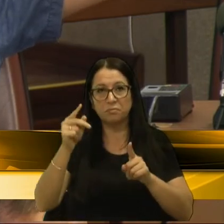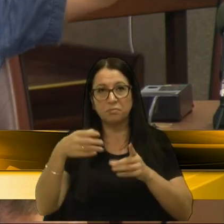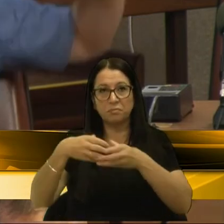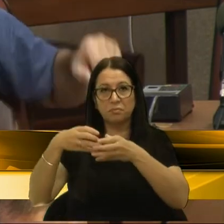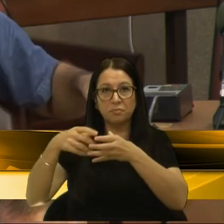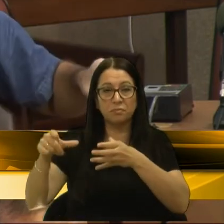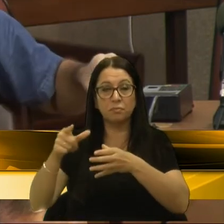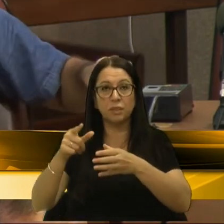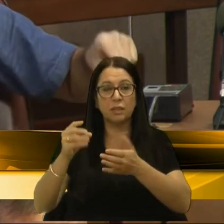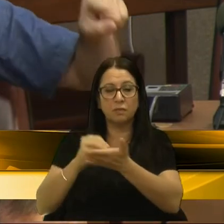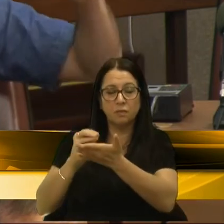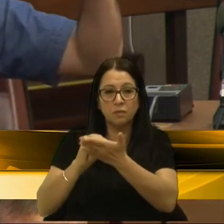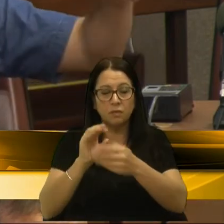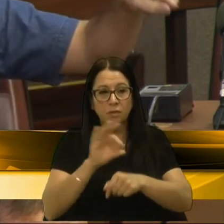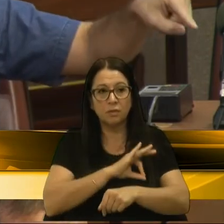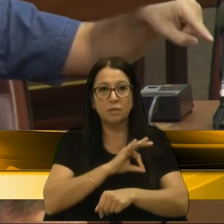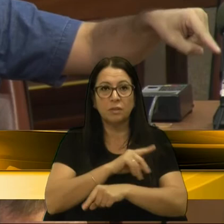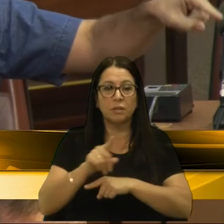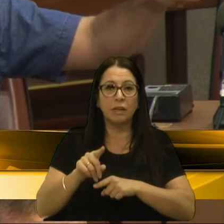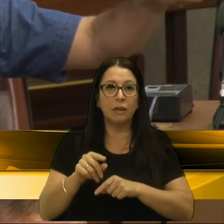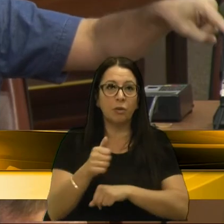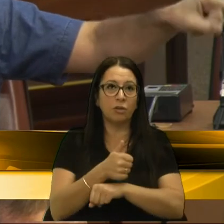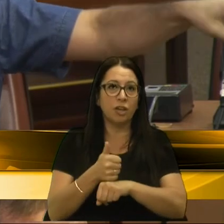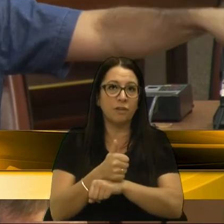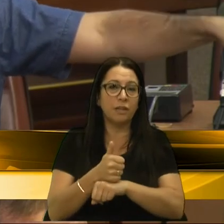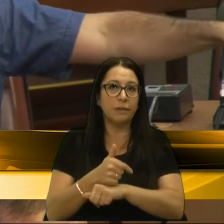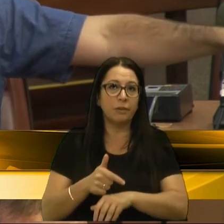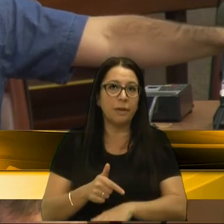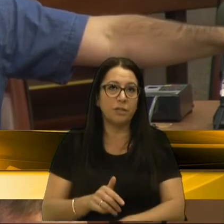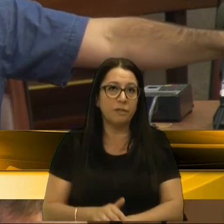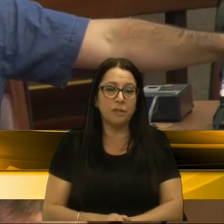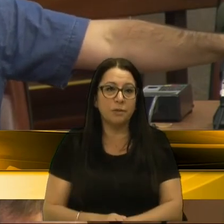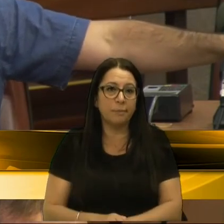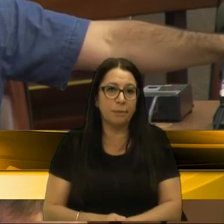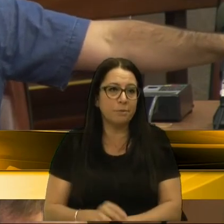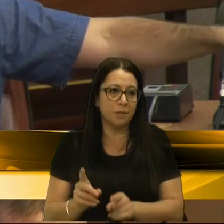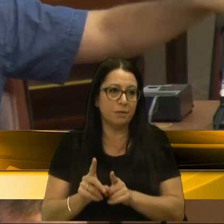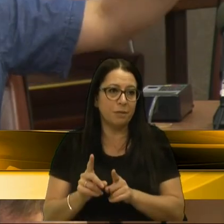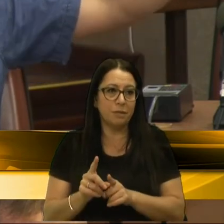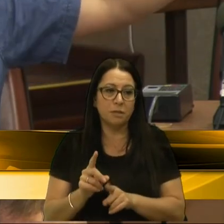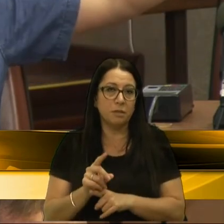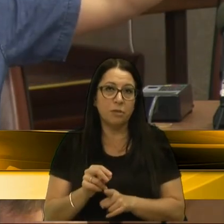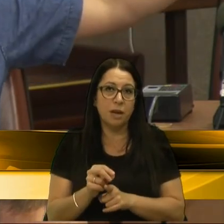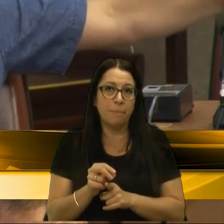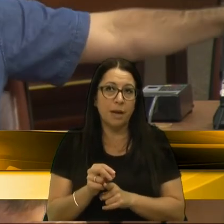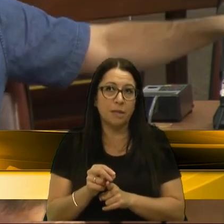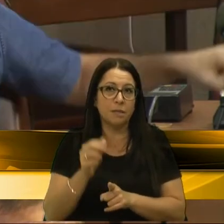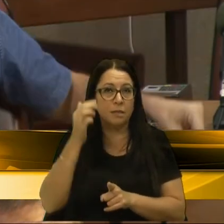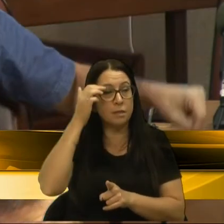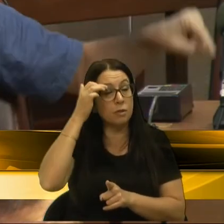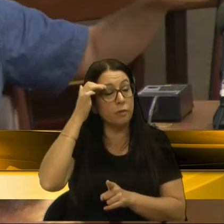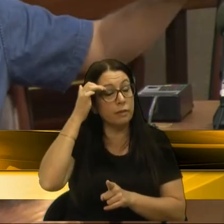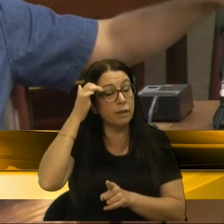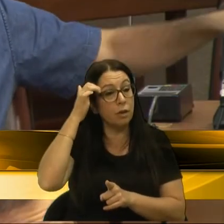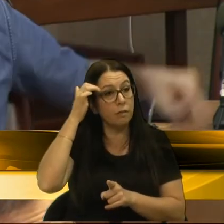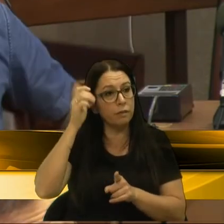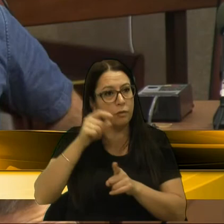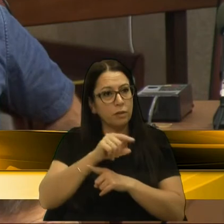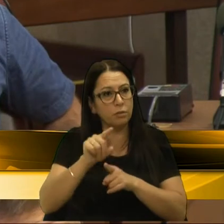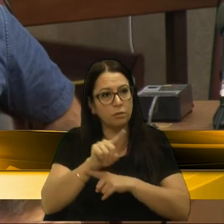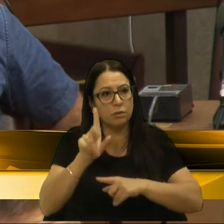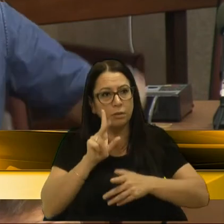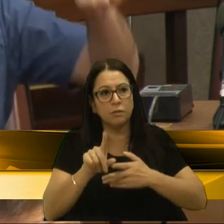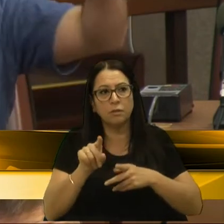já defasado do pessoal, profissionais estavam que se formaram nessa nova turma, deixaram de atuar nas ruas da nossa cidade para defender as